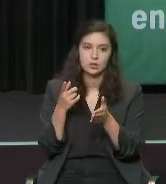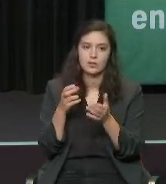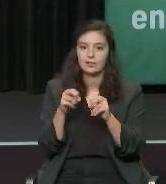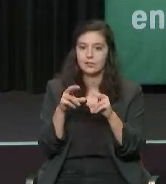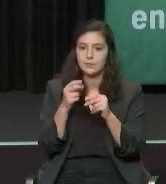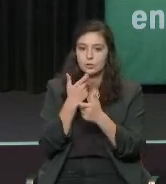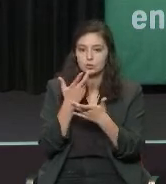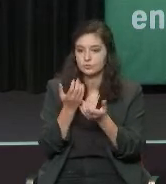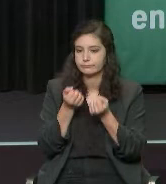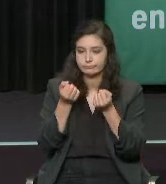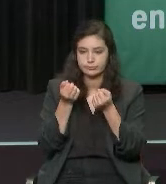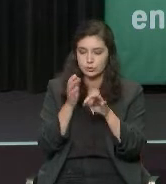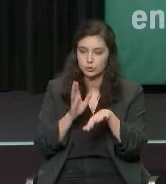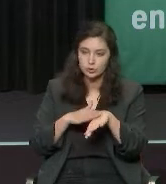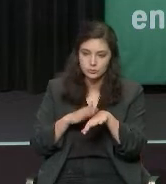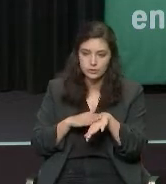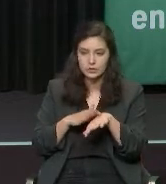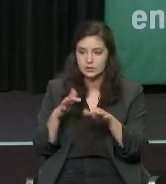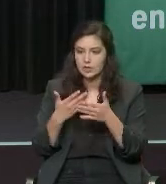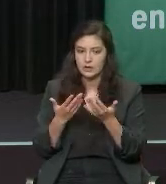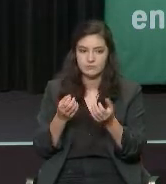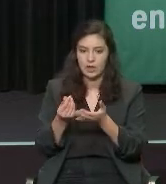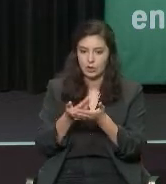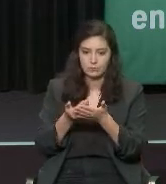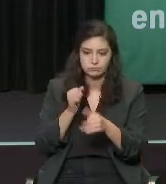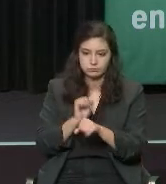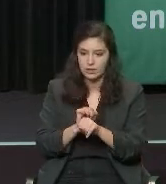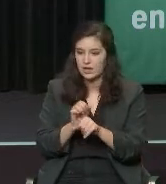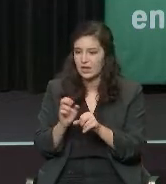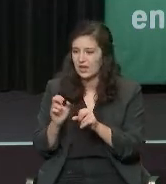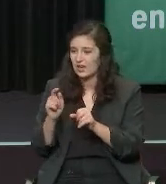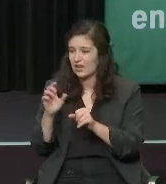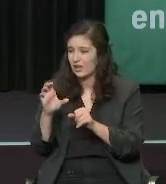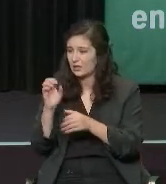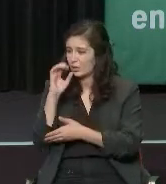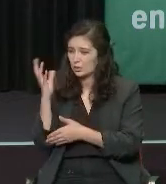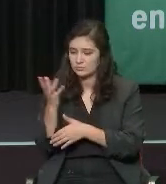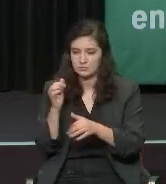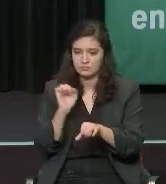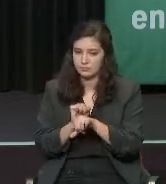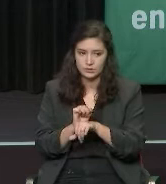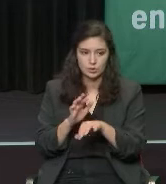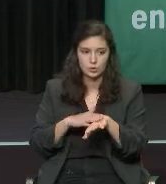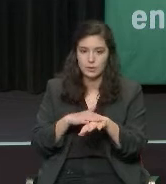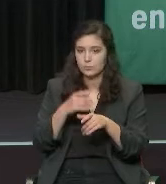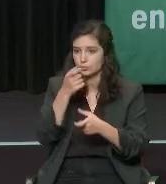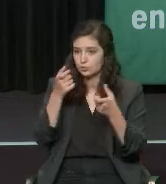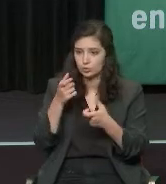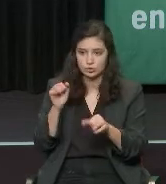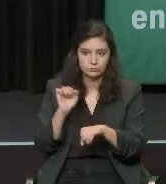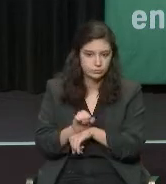tudo, nem porque é economicamente ineficiente, é ecologicamente errado, é socialmente impossível, porque não há pessoas para fazer isto tudo, ou